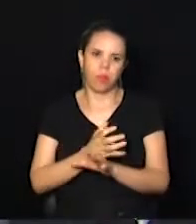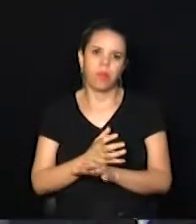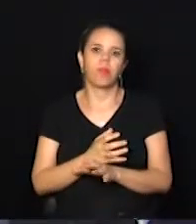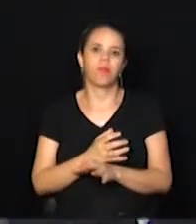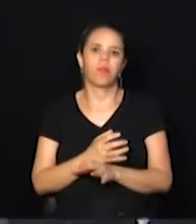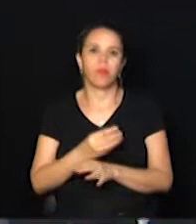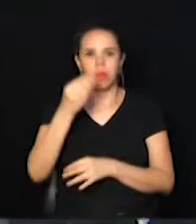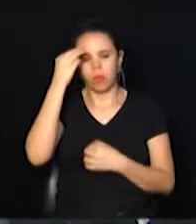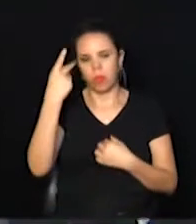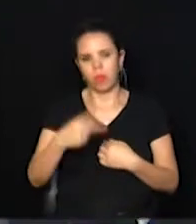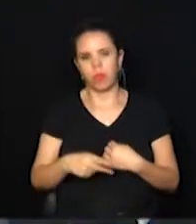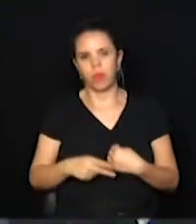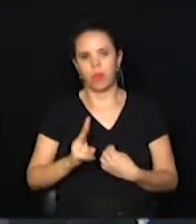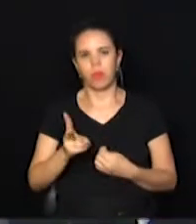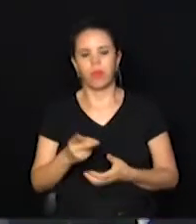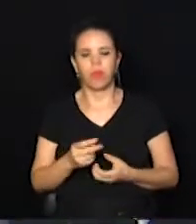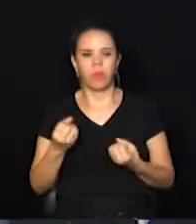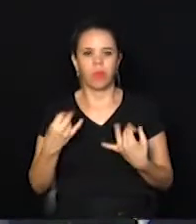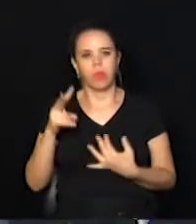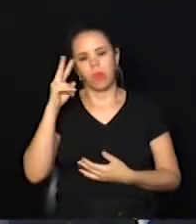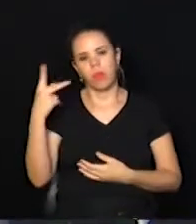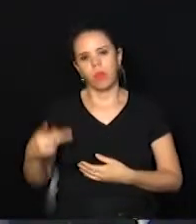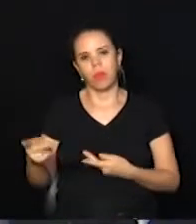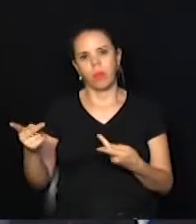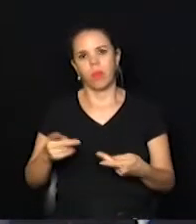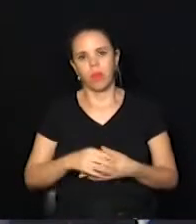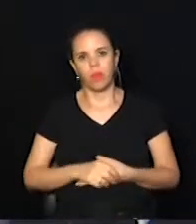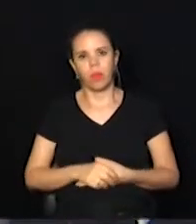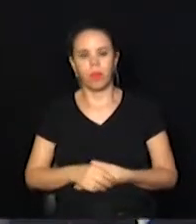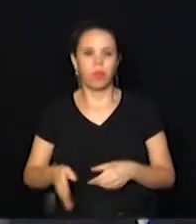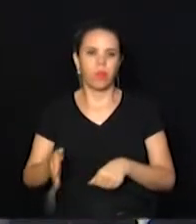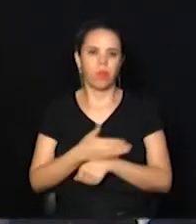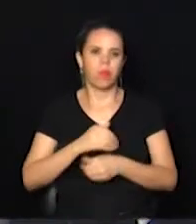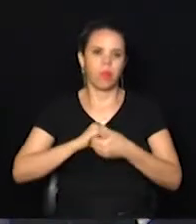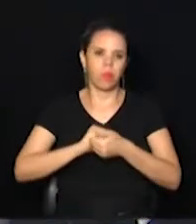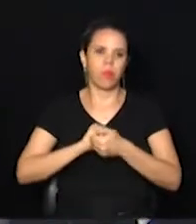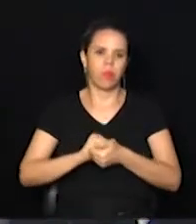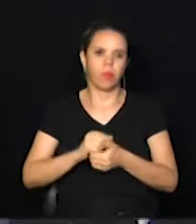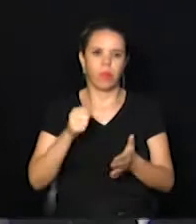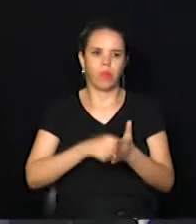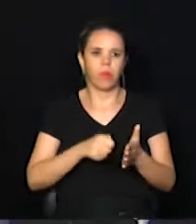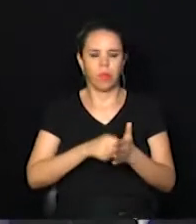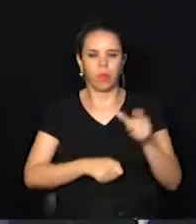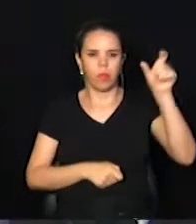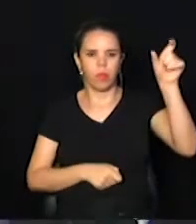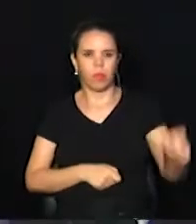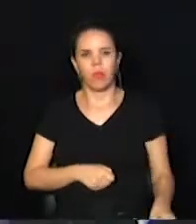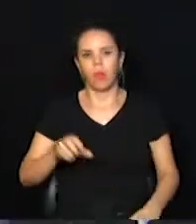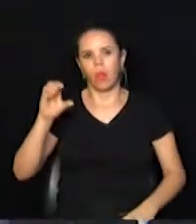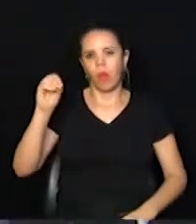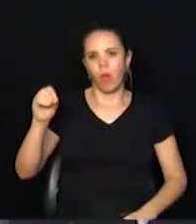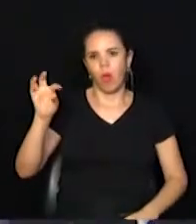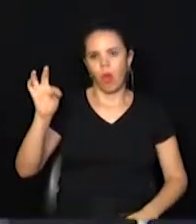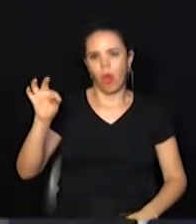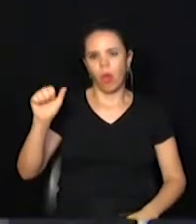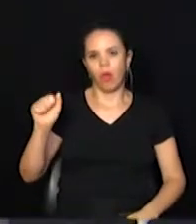Toninho. E para continuar contando essa história, antes disso eu quero saudar aqui um militante, o Otávio,